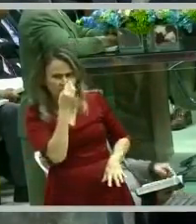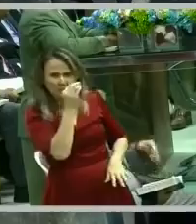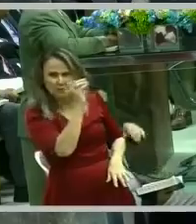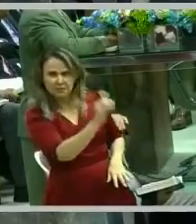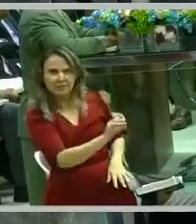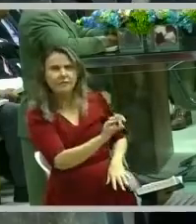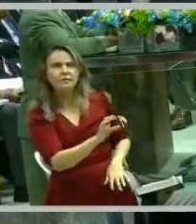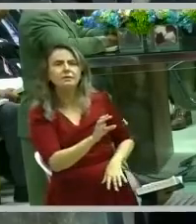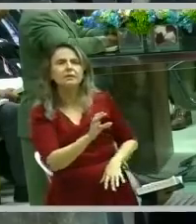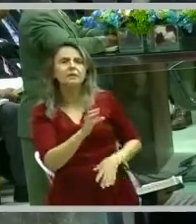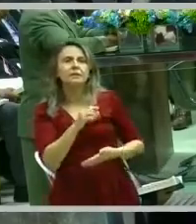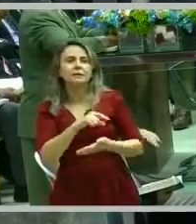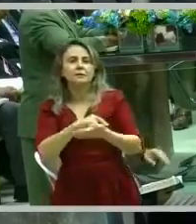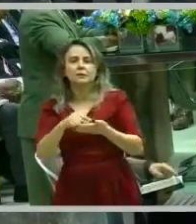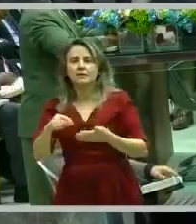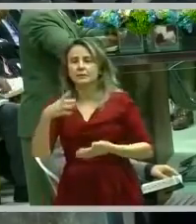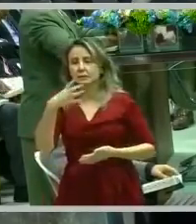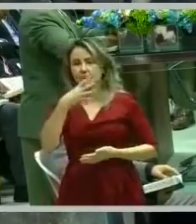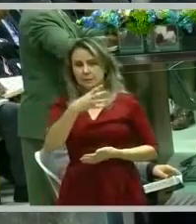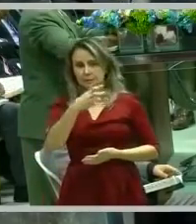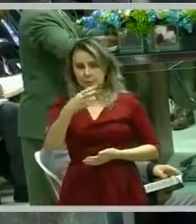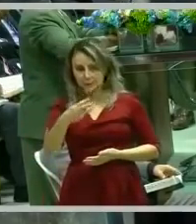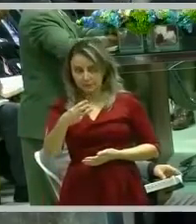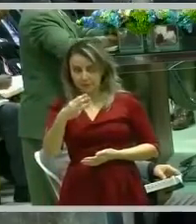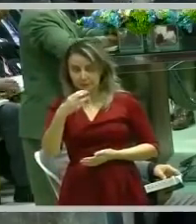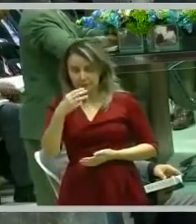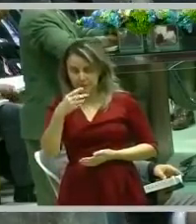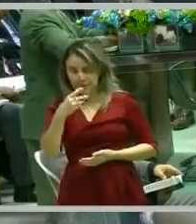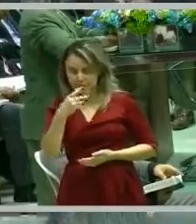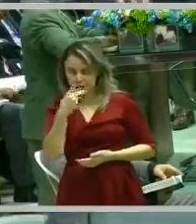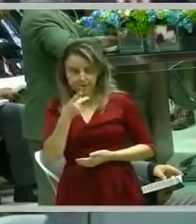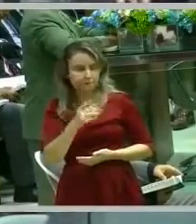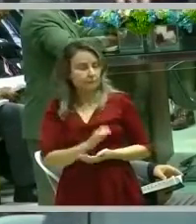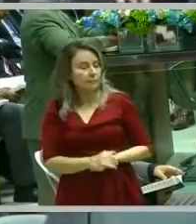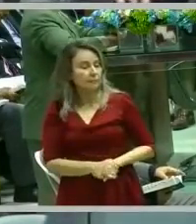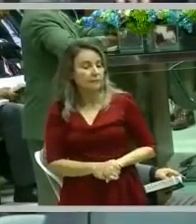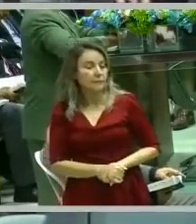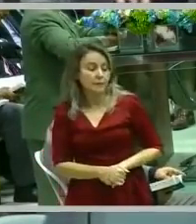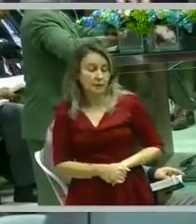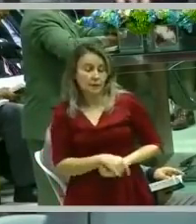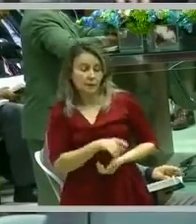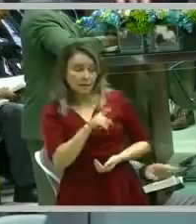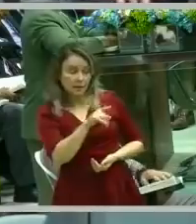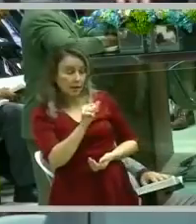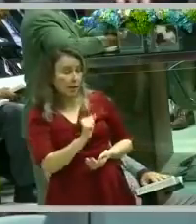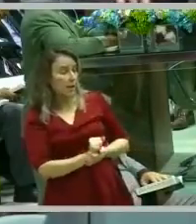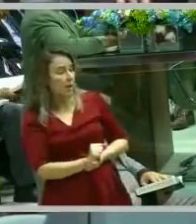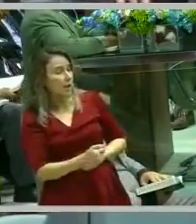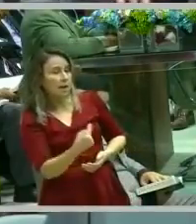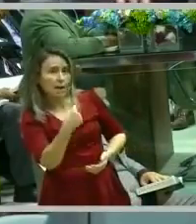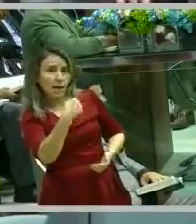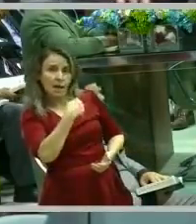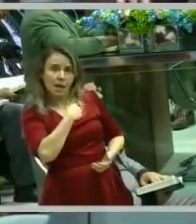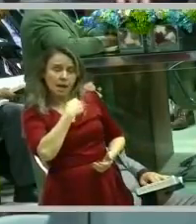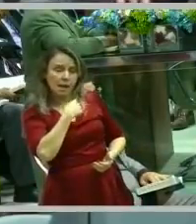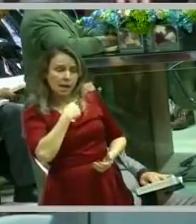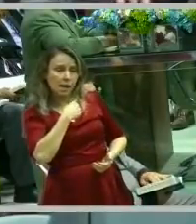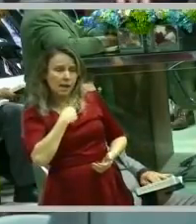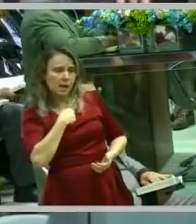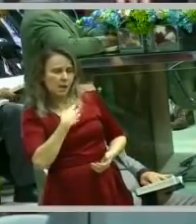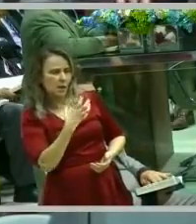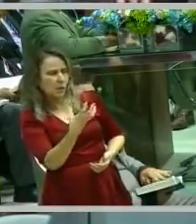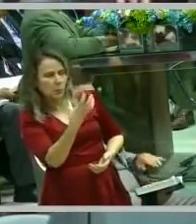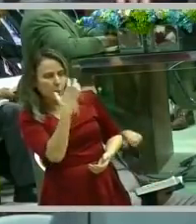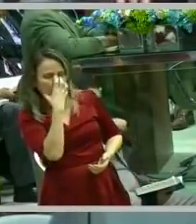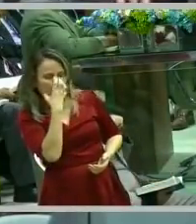foi que ele disse mais? E disse, pois, o filisteu a Davi, Sou eu algum cão para